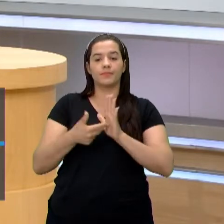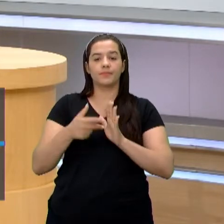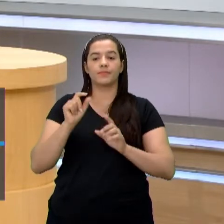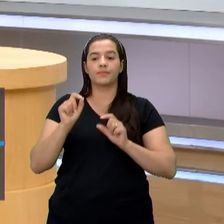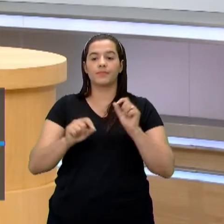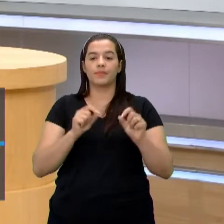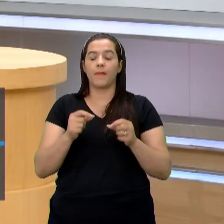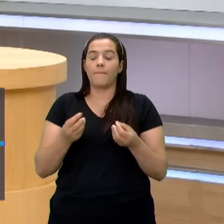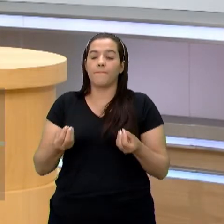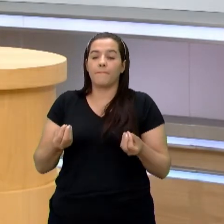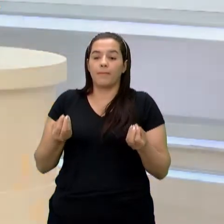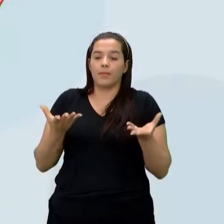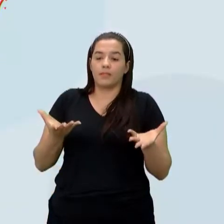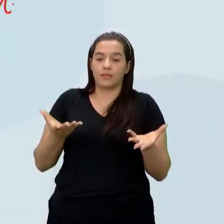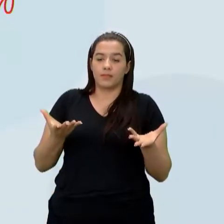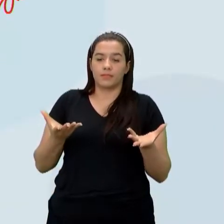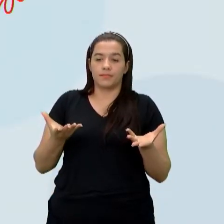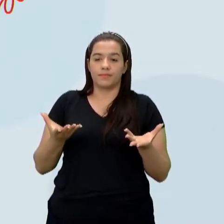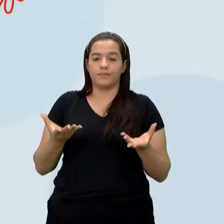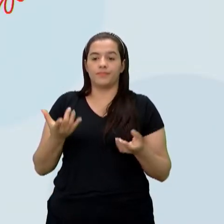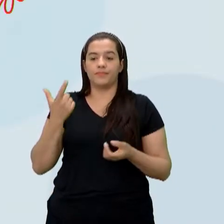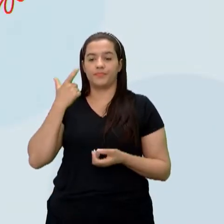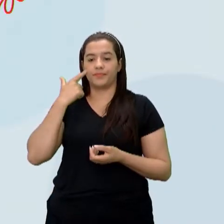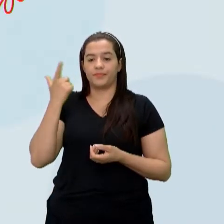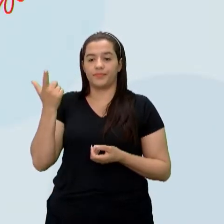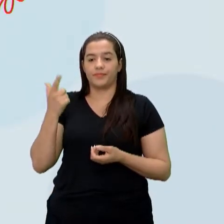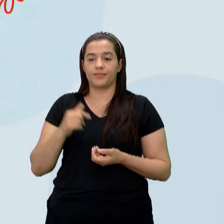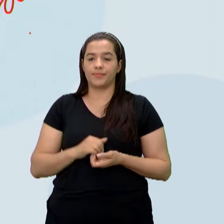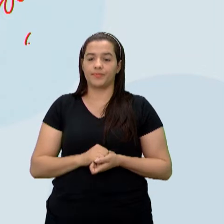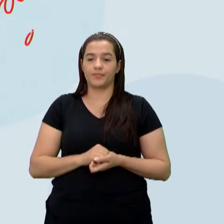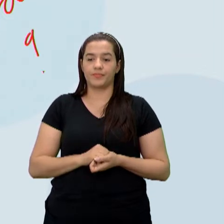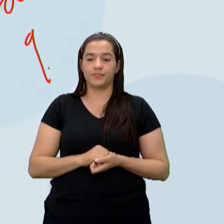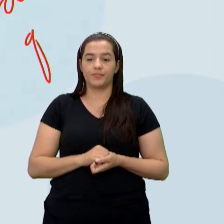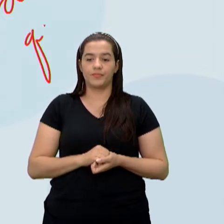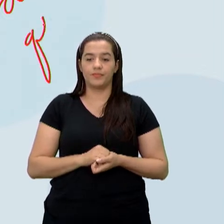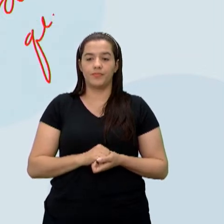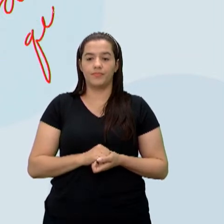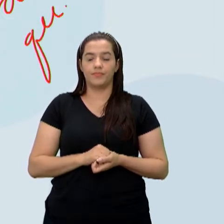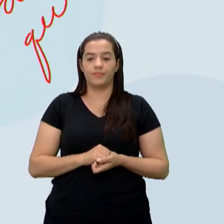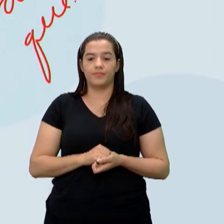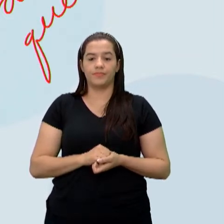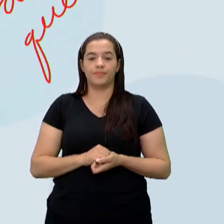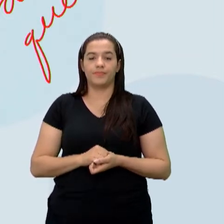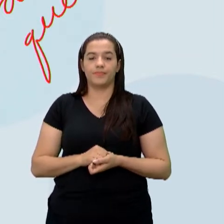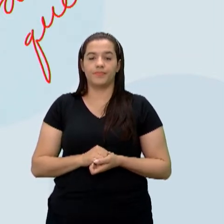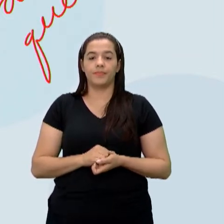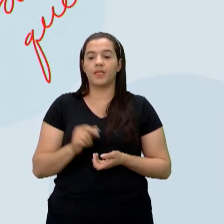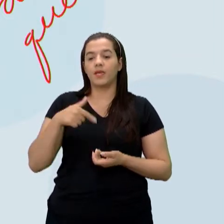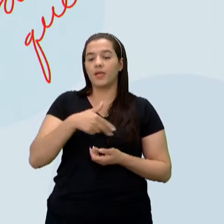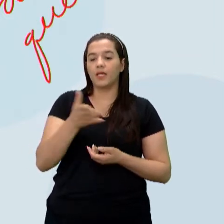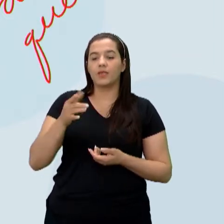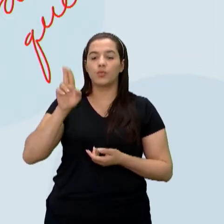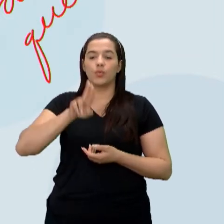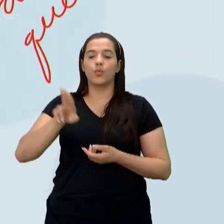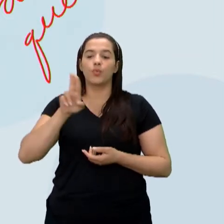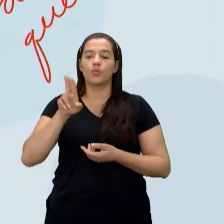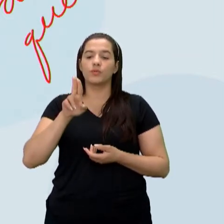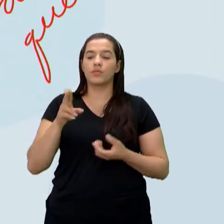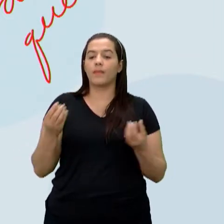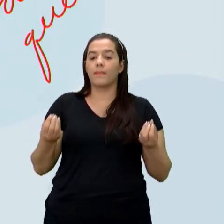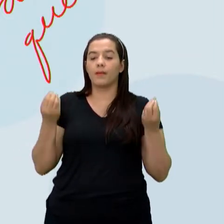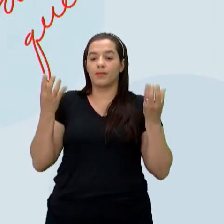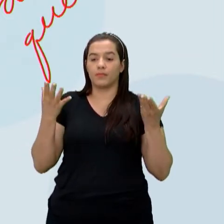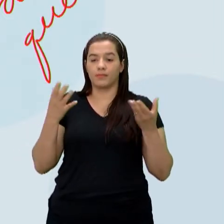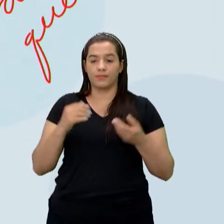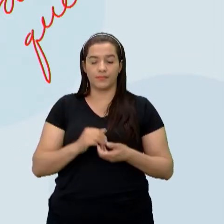com a finalidade, né? Então, para quê? Qual era a finalidade? Para